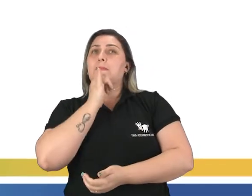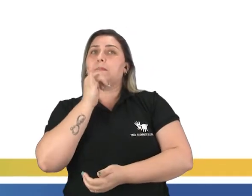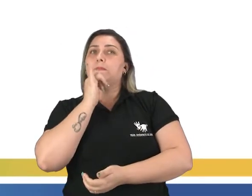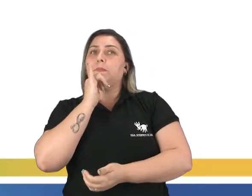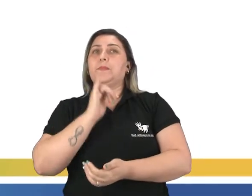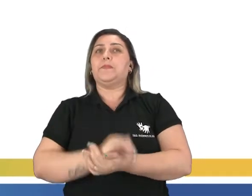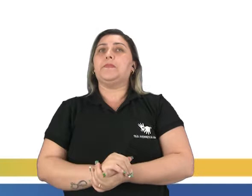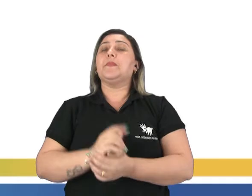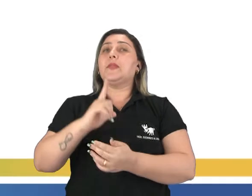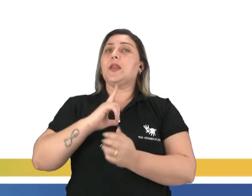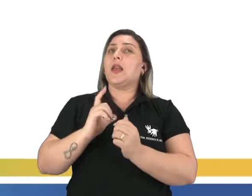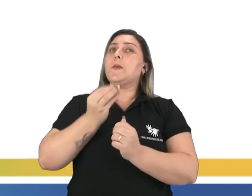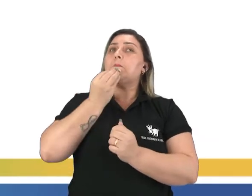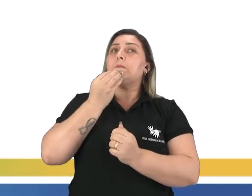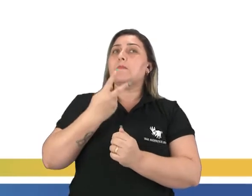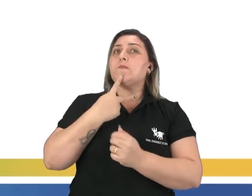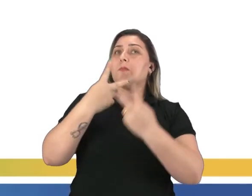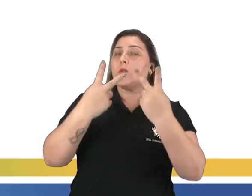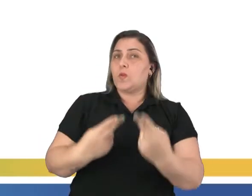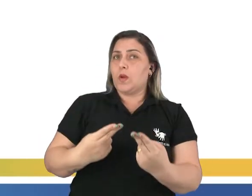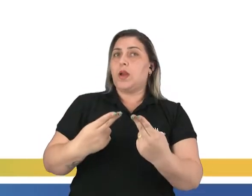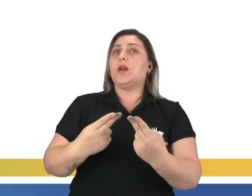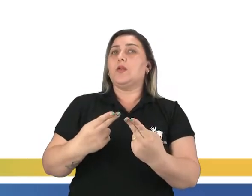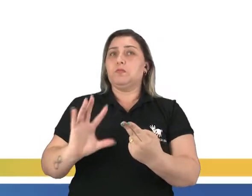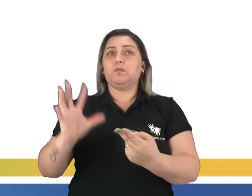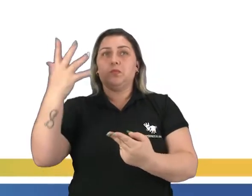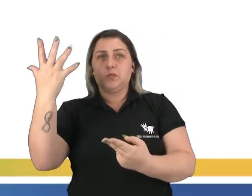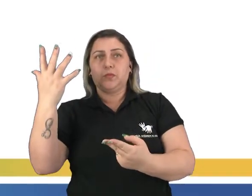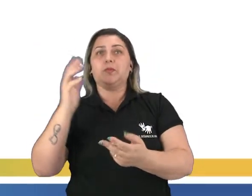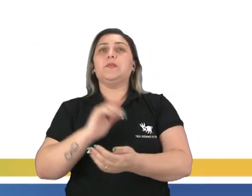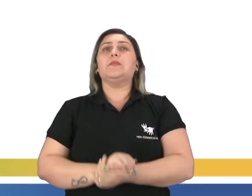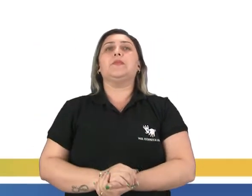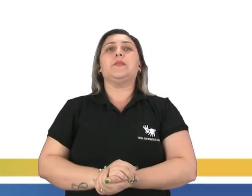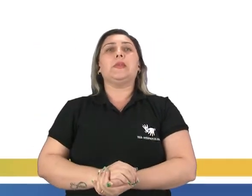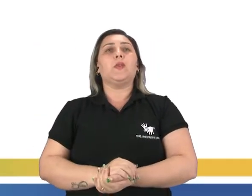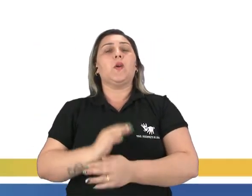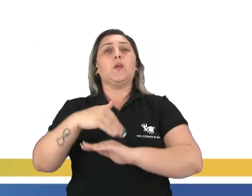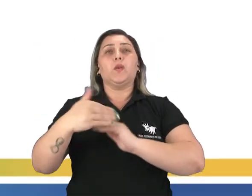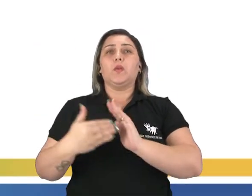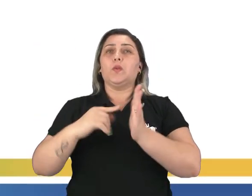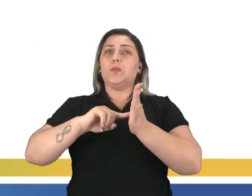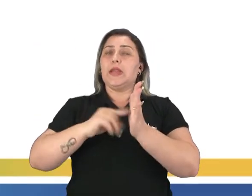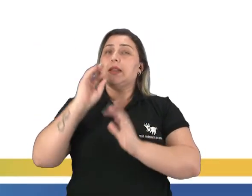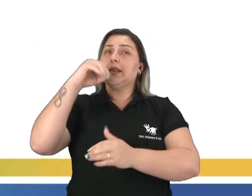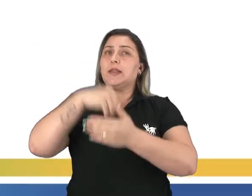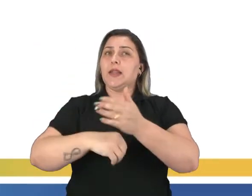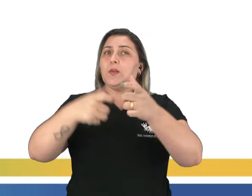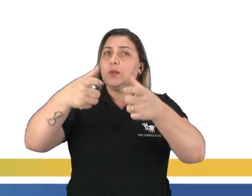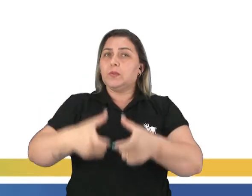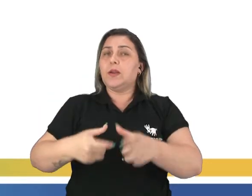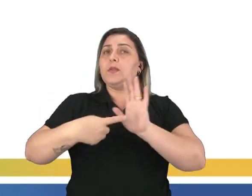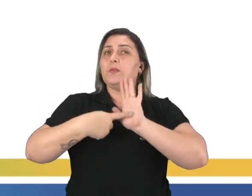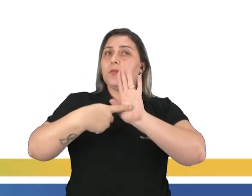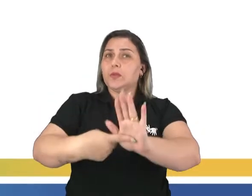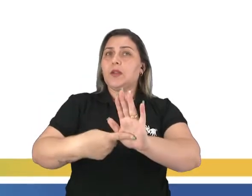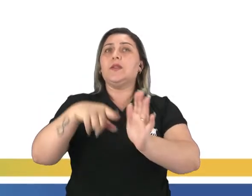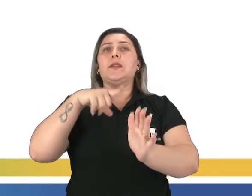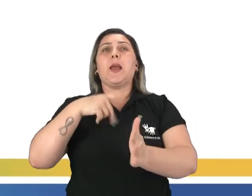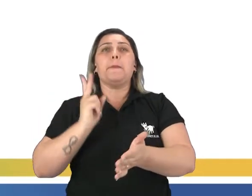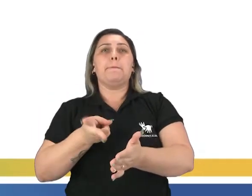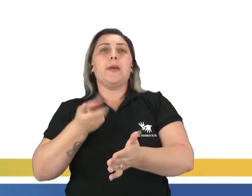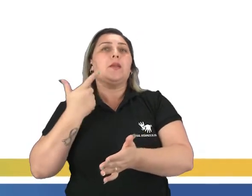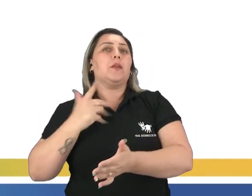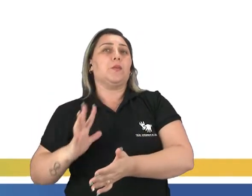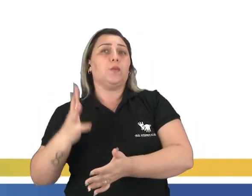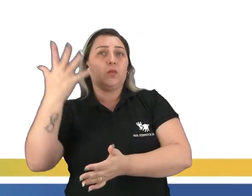os eventos possuem probabilidades iguais na ocorrência. Nesse caso, quando todos os pontos dentro de um espaço amostral têm a mesma chance